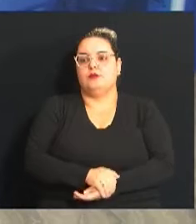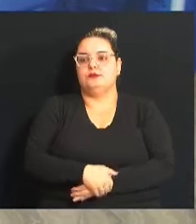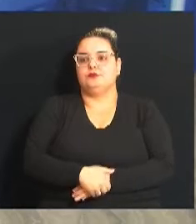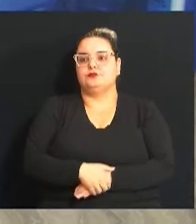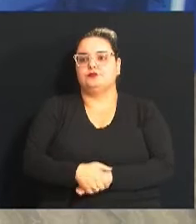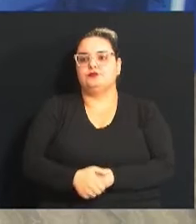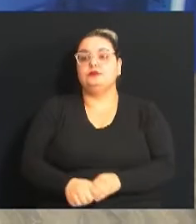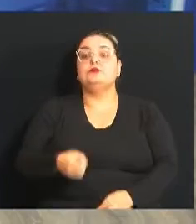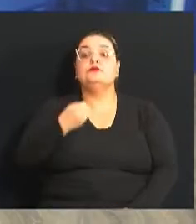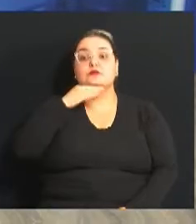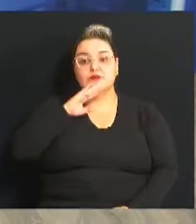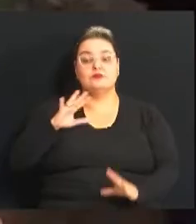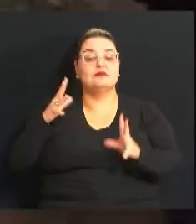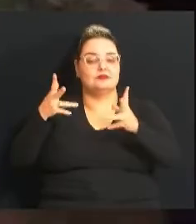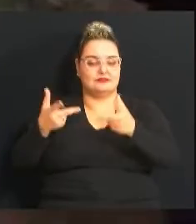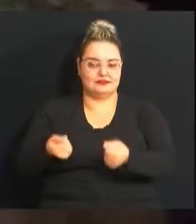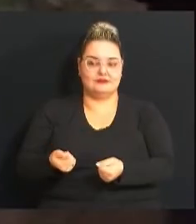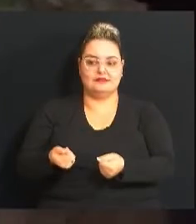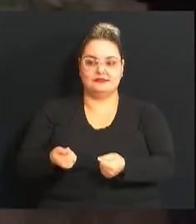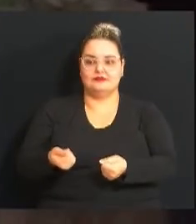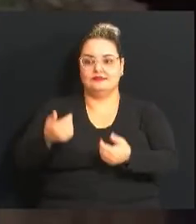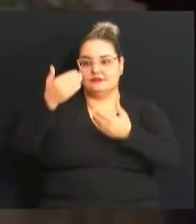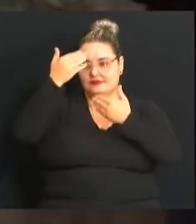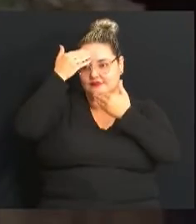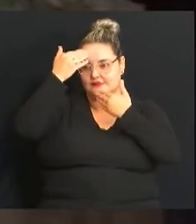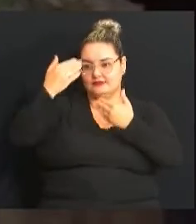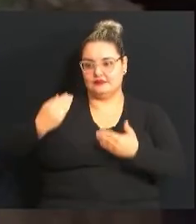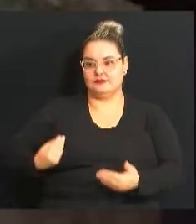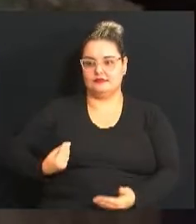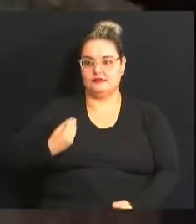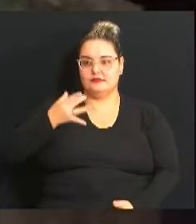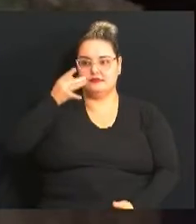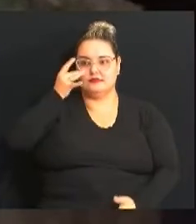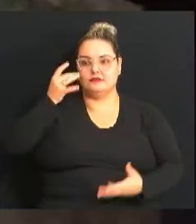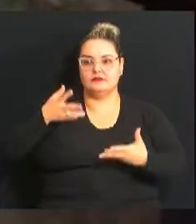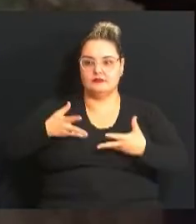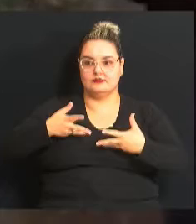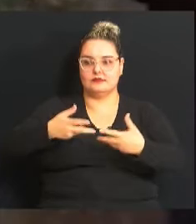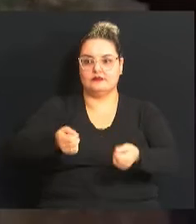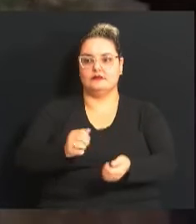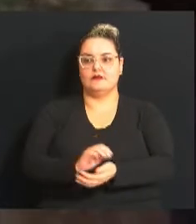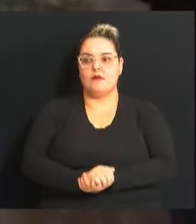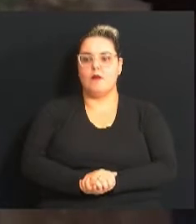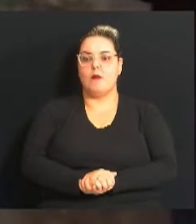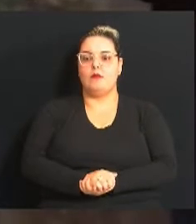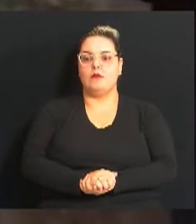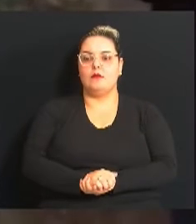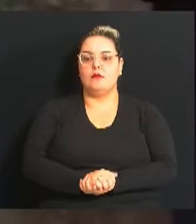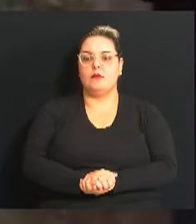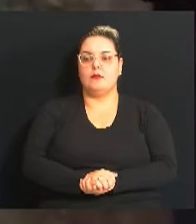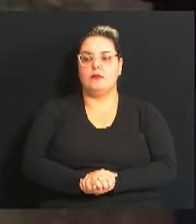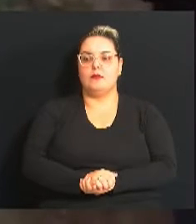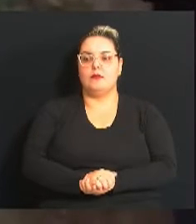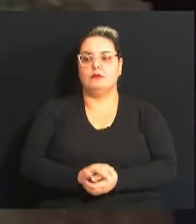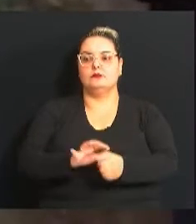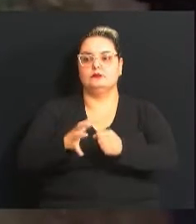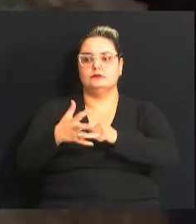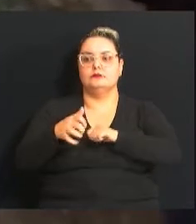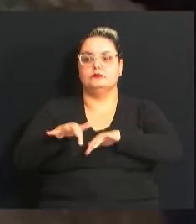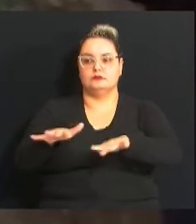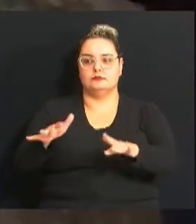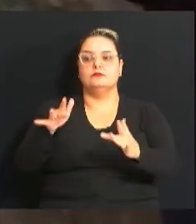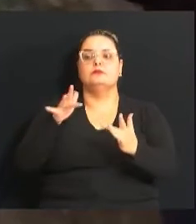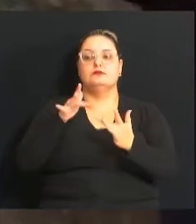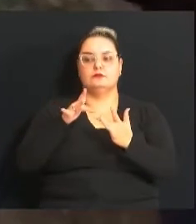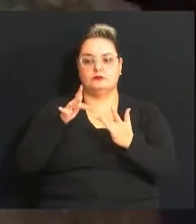Boa tarde a todos, eu agradeço a sua presença, o convite. A pandemia nos colocou em